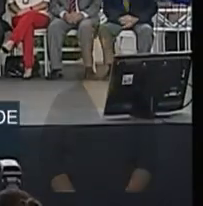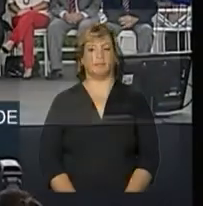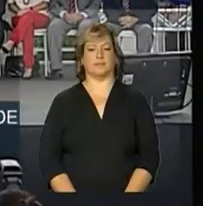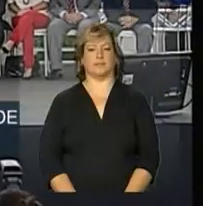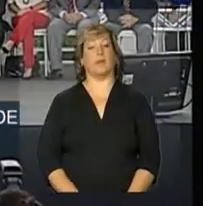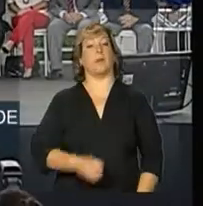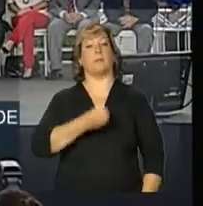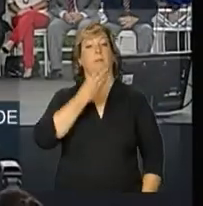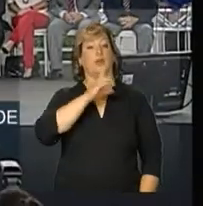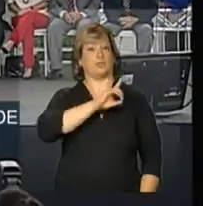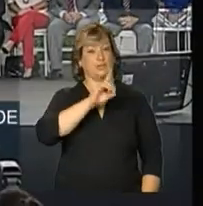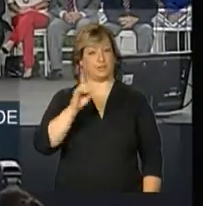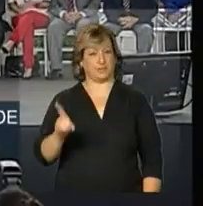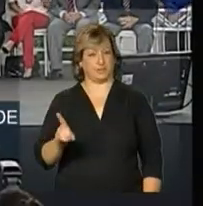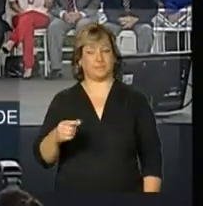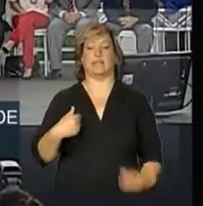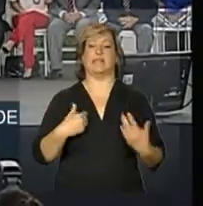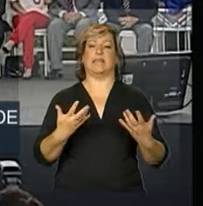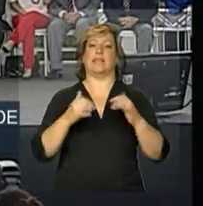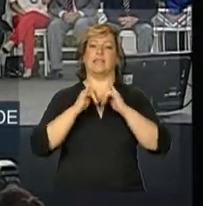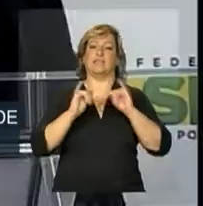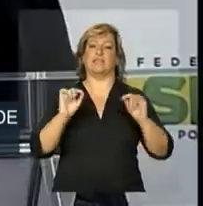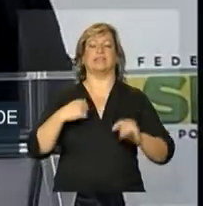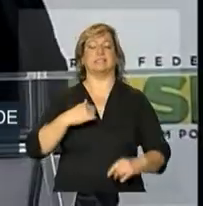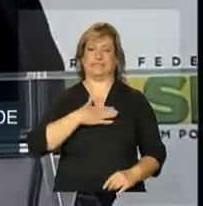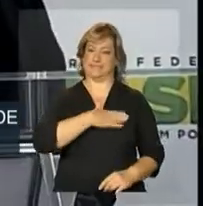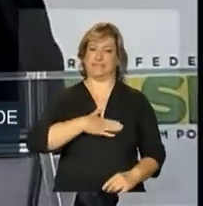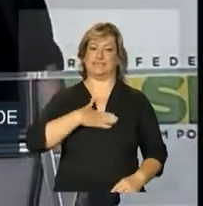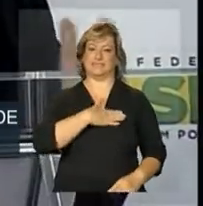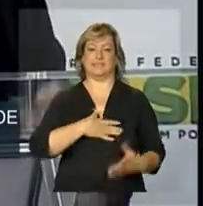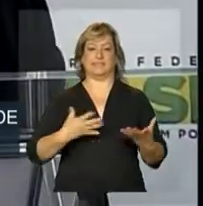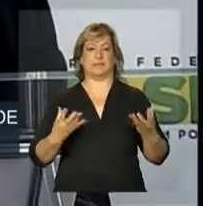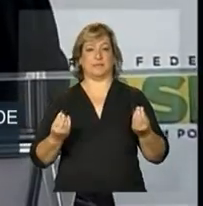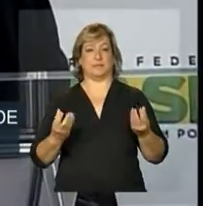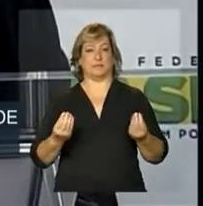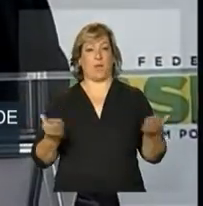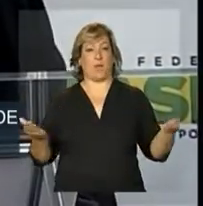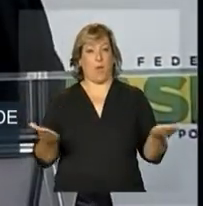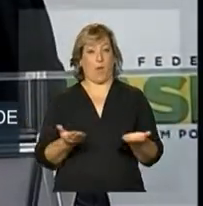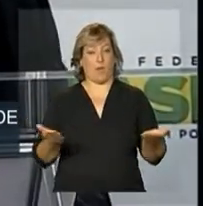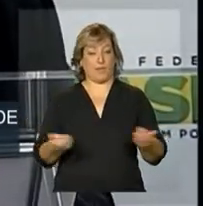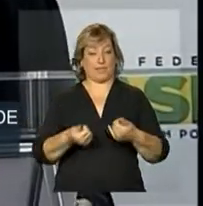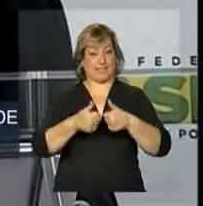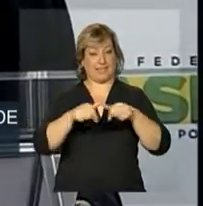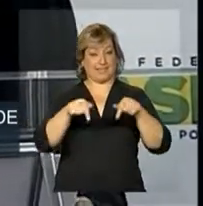Quero destacar a minha satisfação por estar vivenciando esse momento.